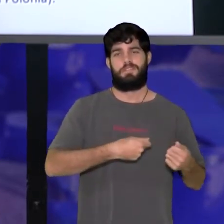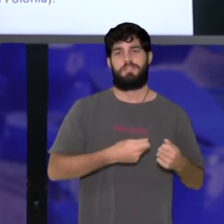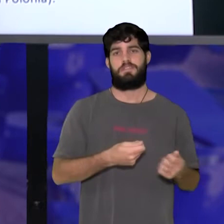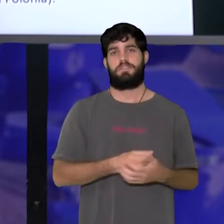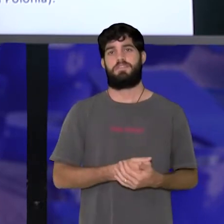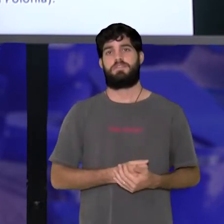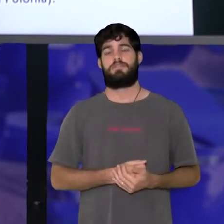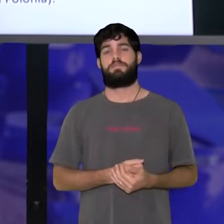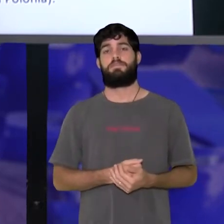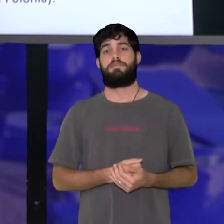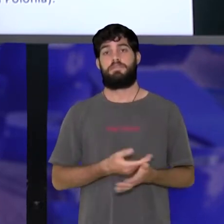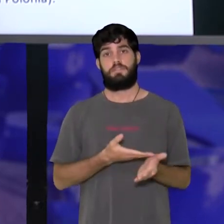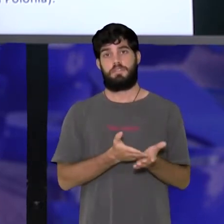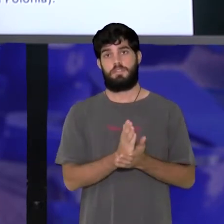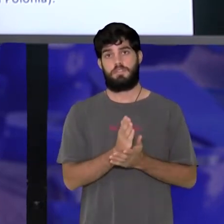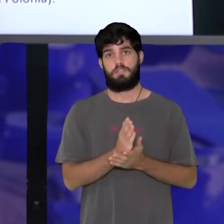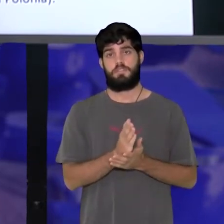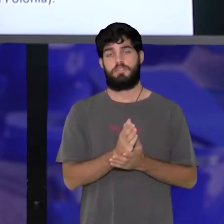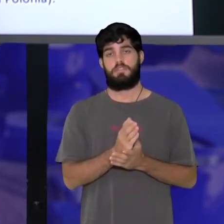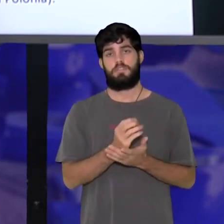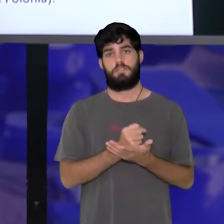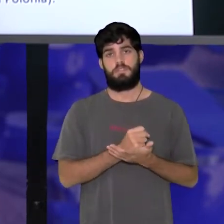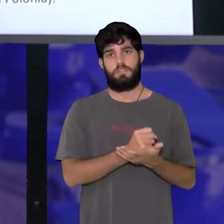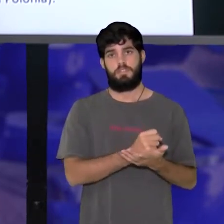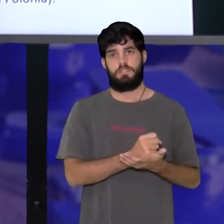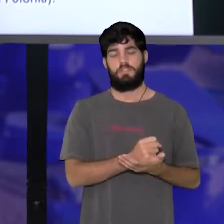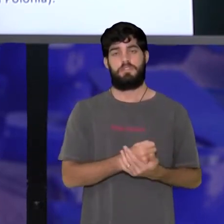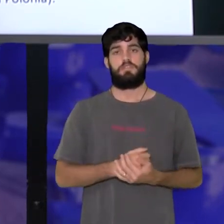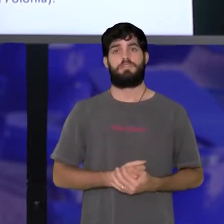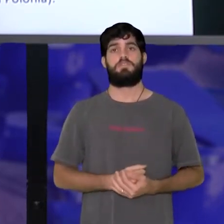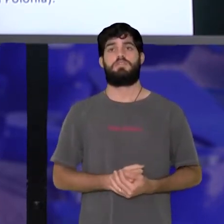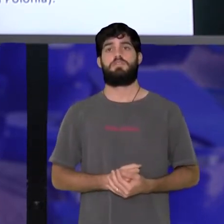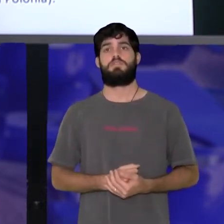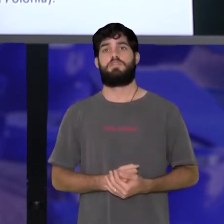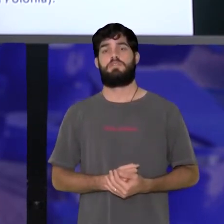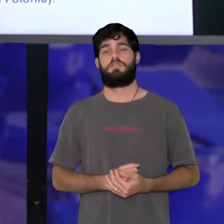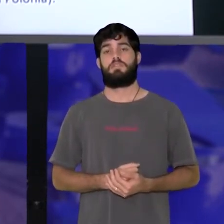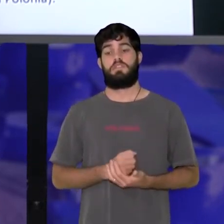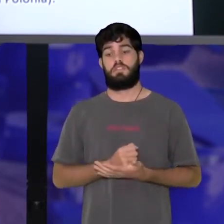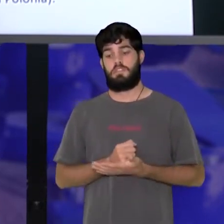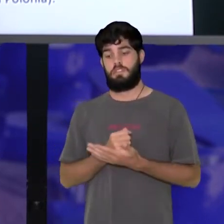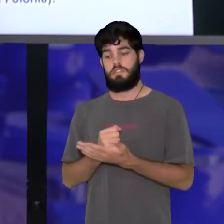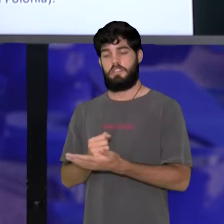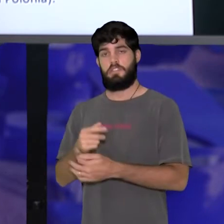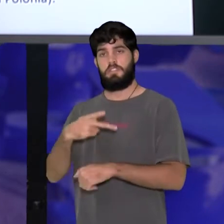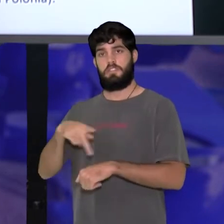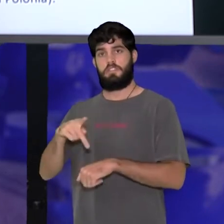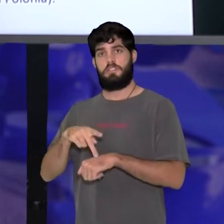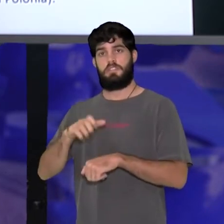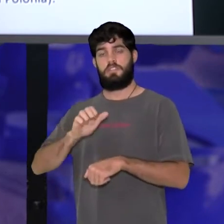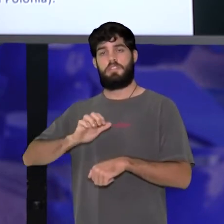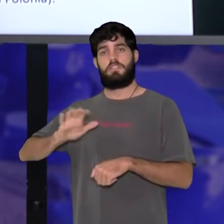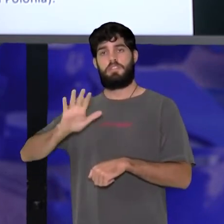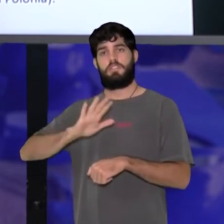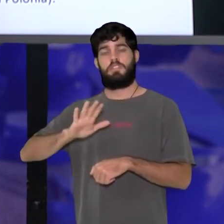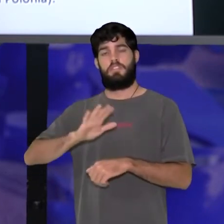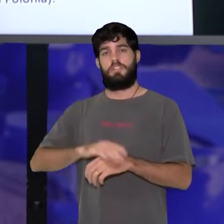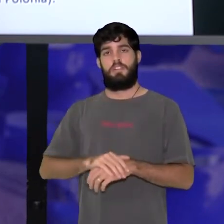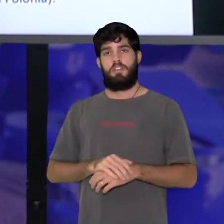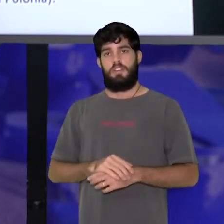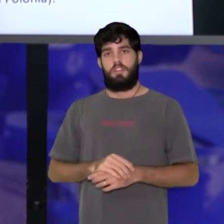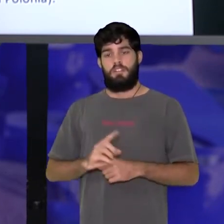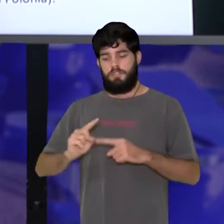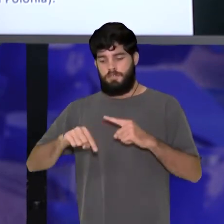a partir da colaboração militar. Para ajudar os países europeus a se refazerem após a